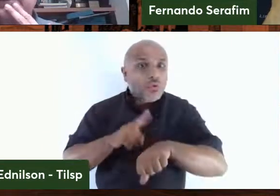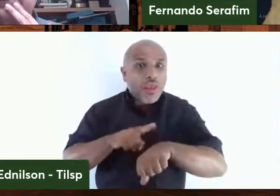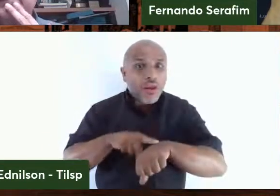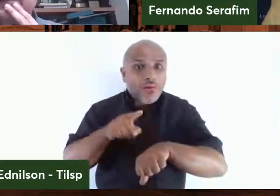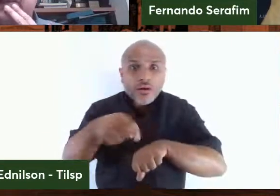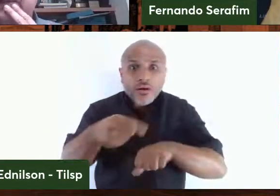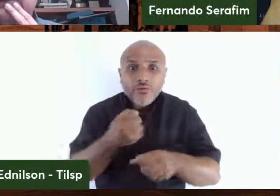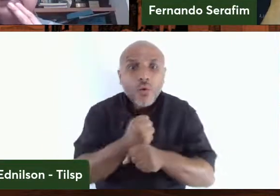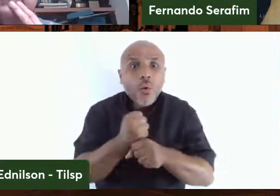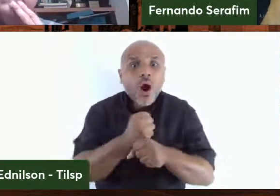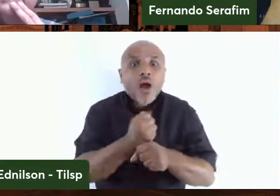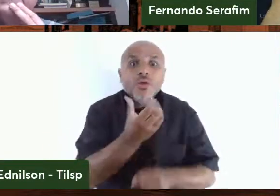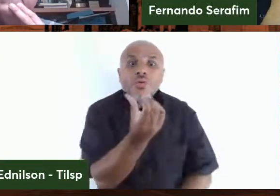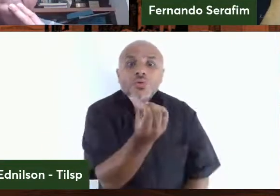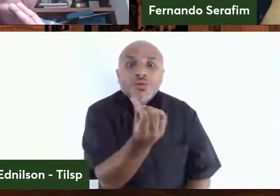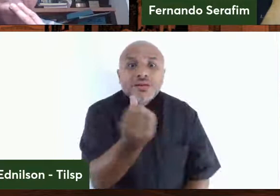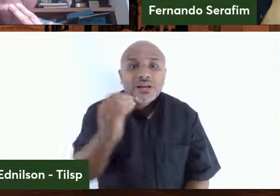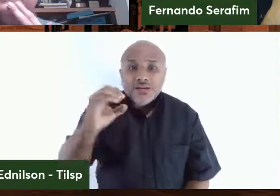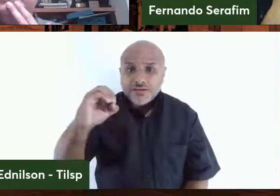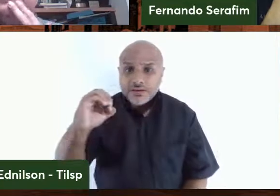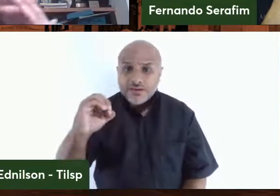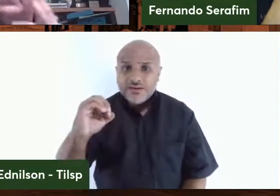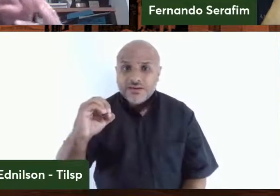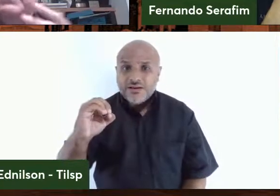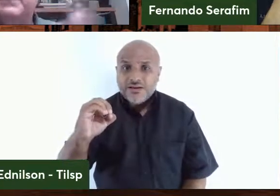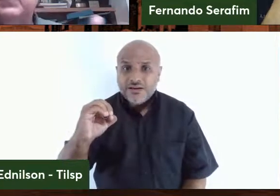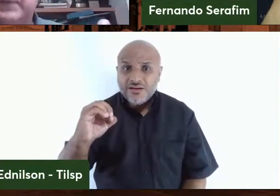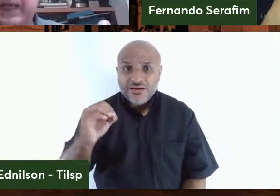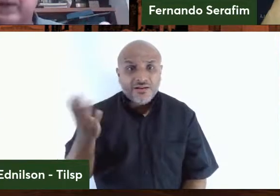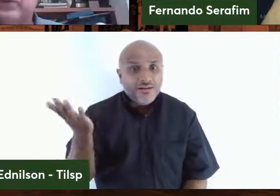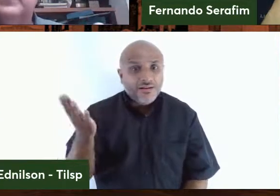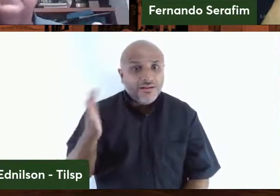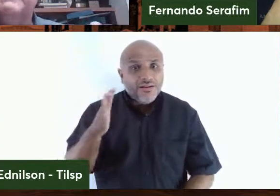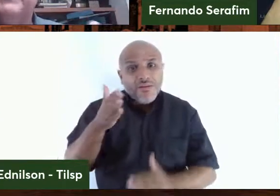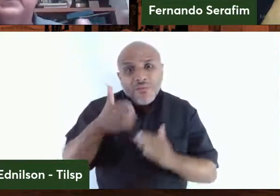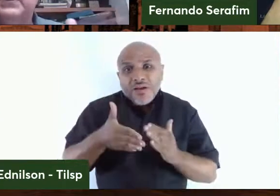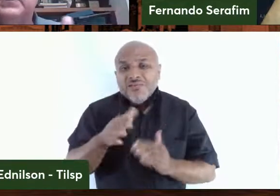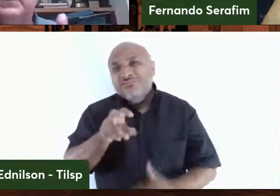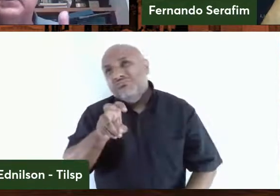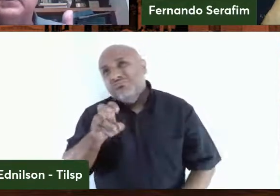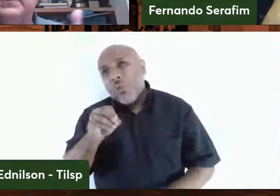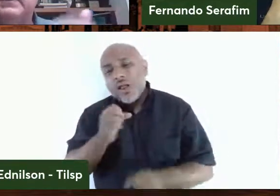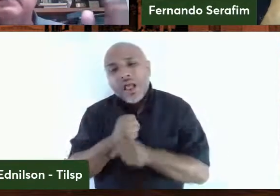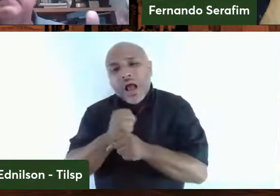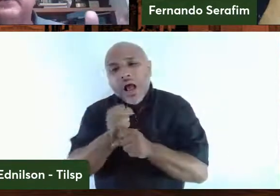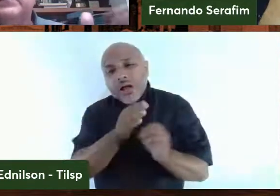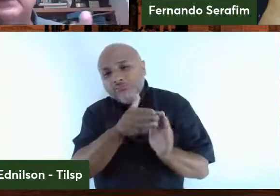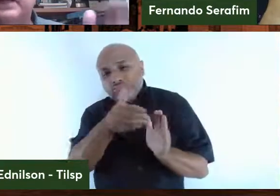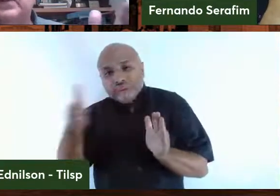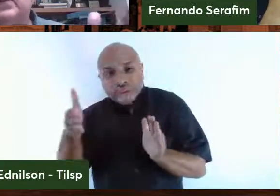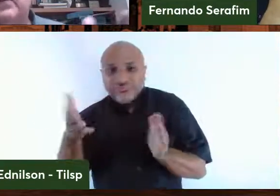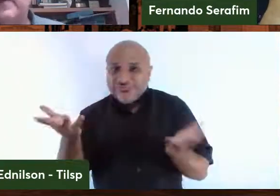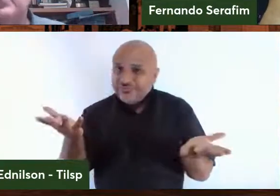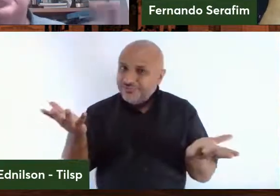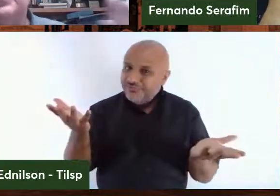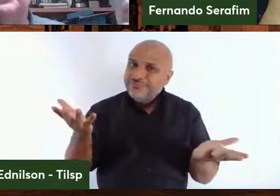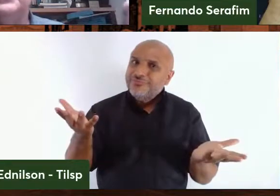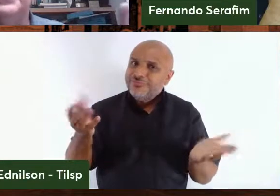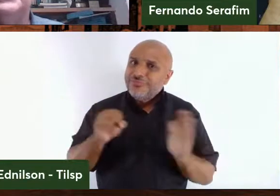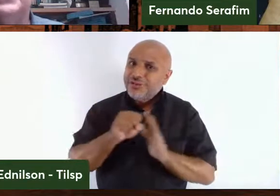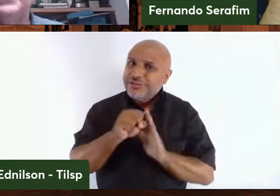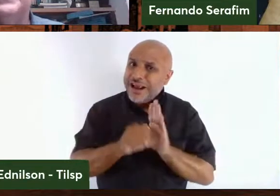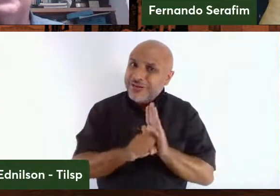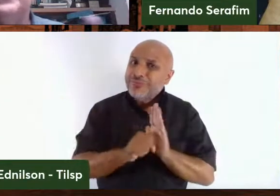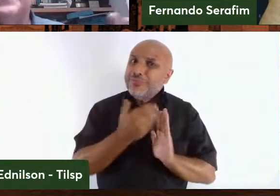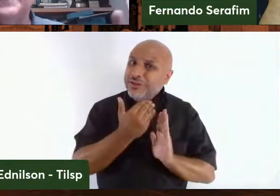dos anos 60, né? Tô falando de meio século, né? Meio século não é muito